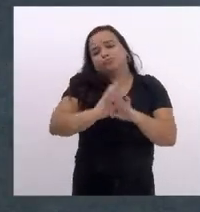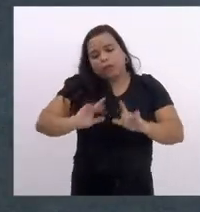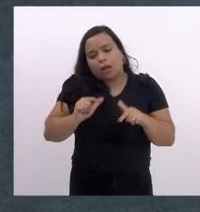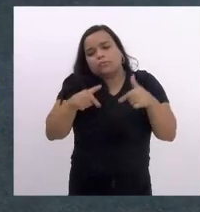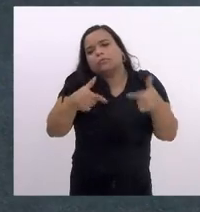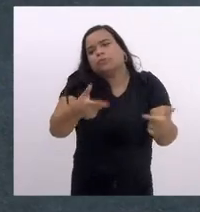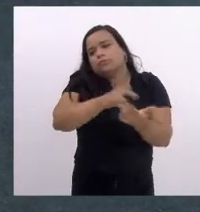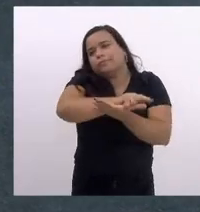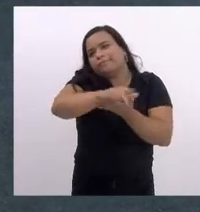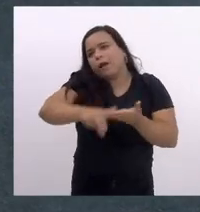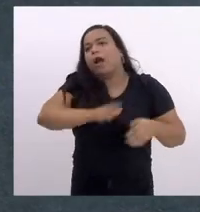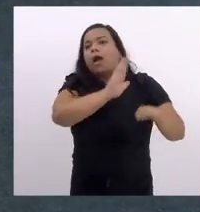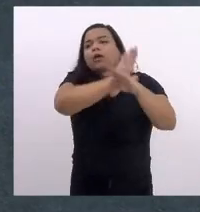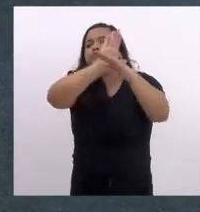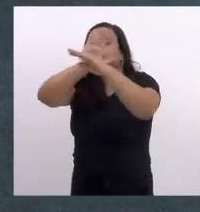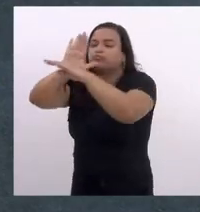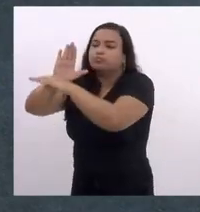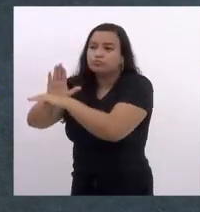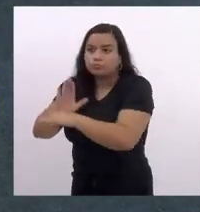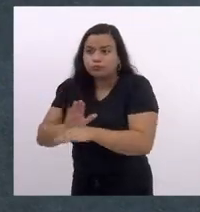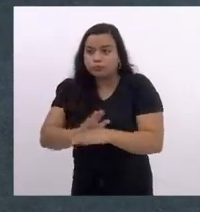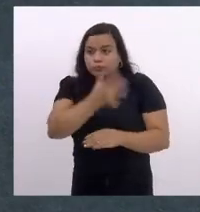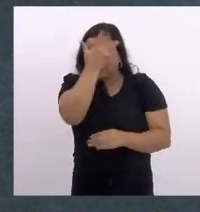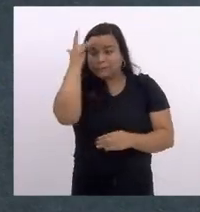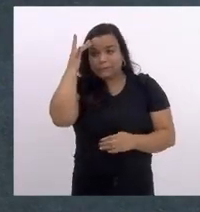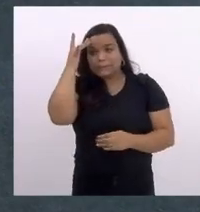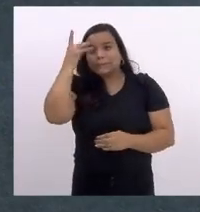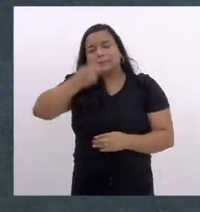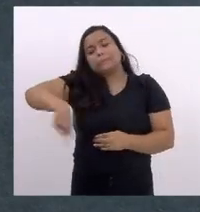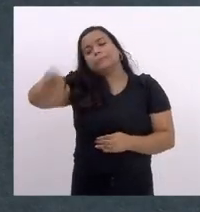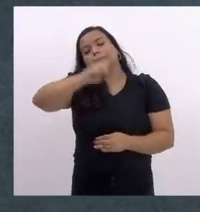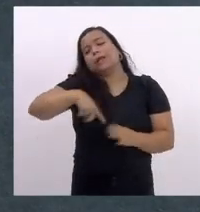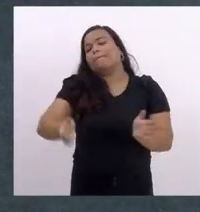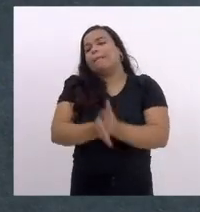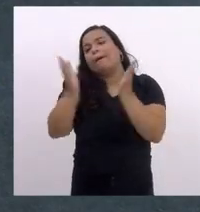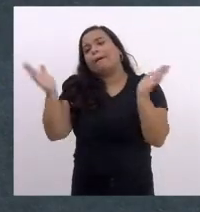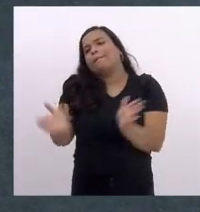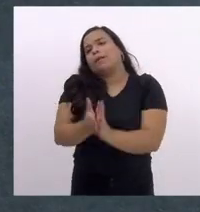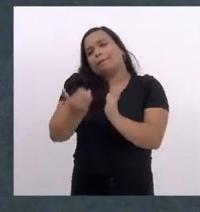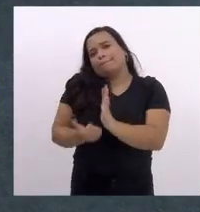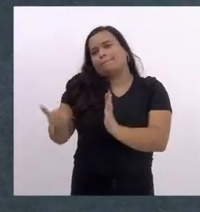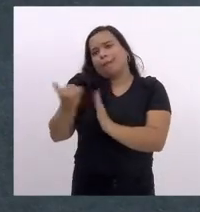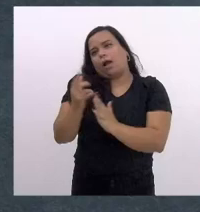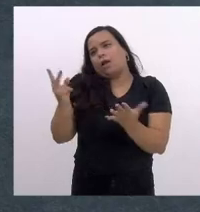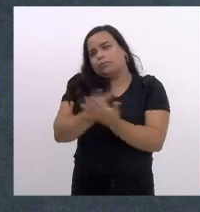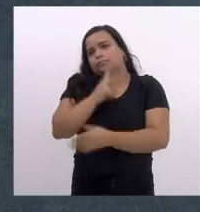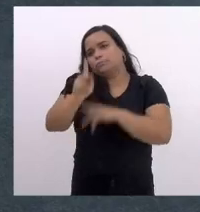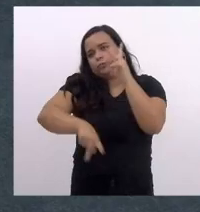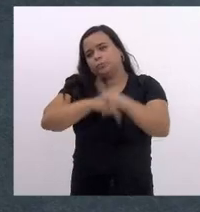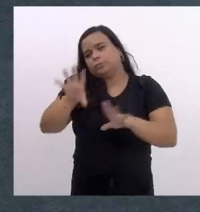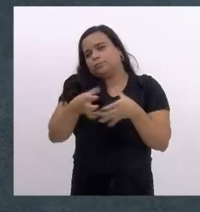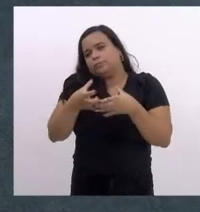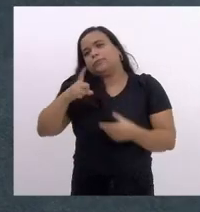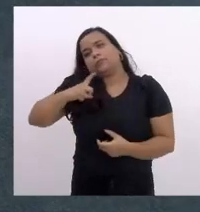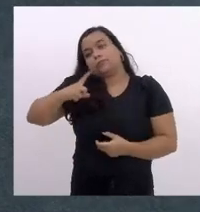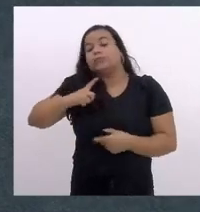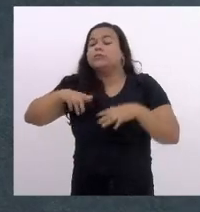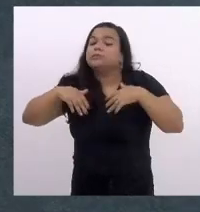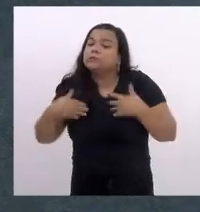possam chegar às pessoas mais empobrecidas da nossa população. Nesse